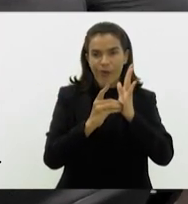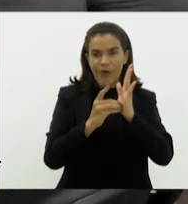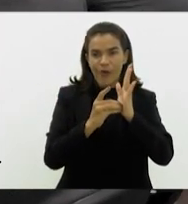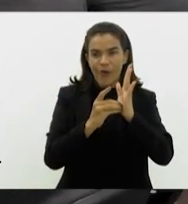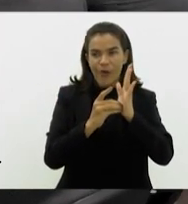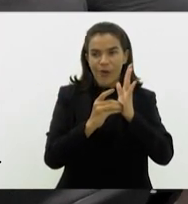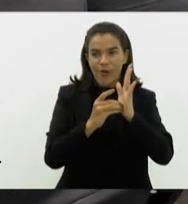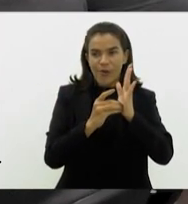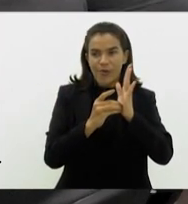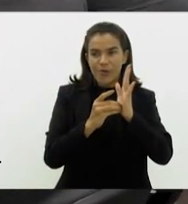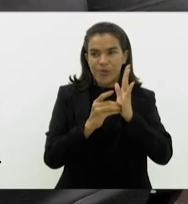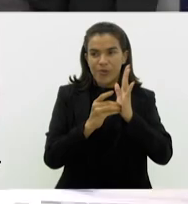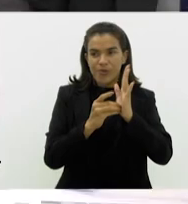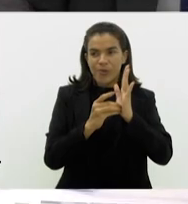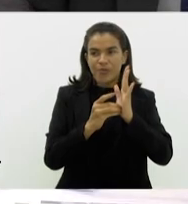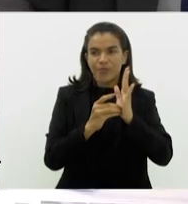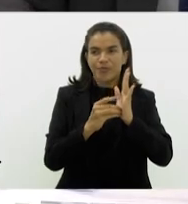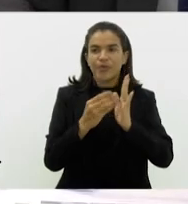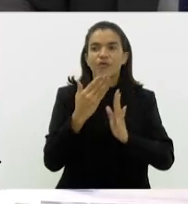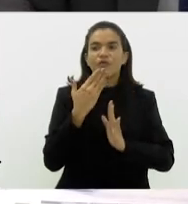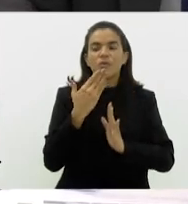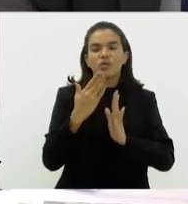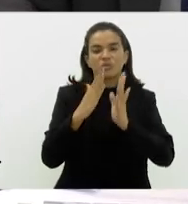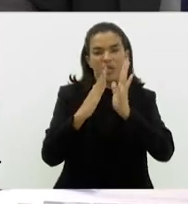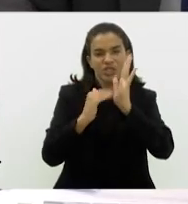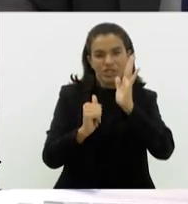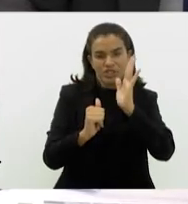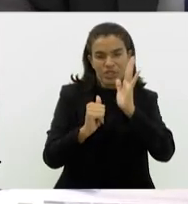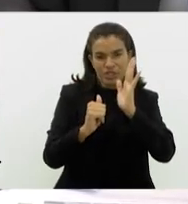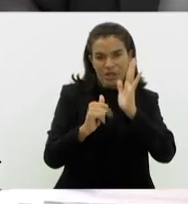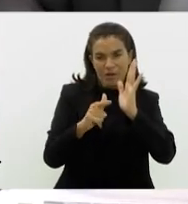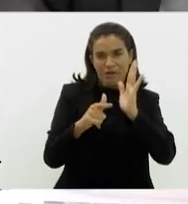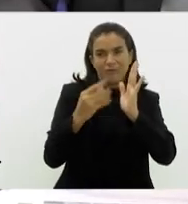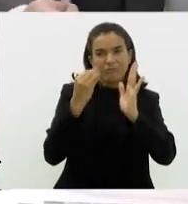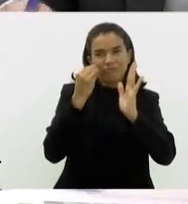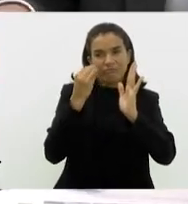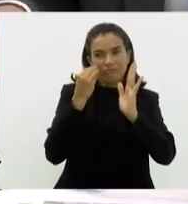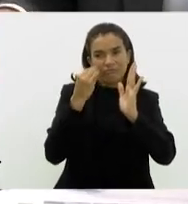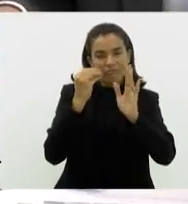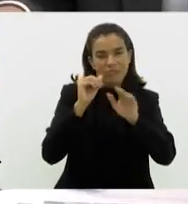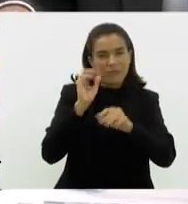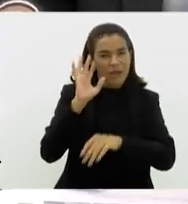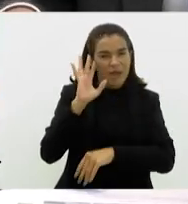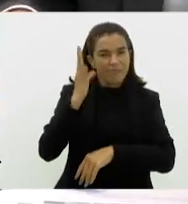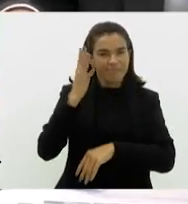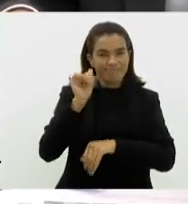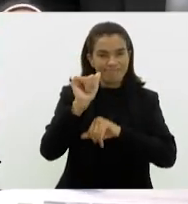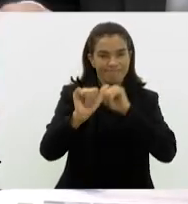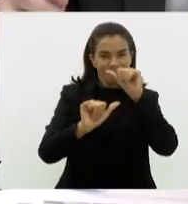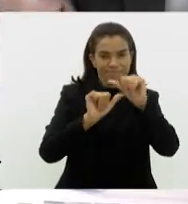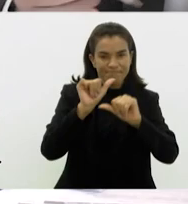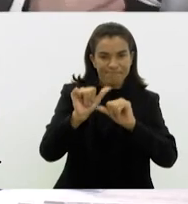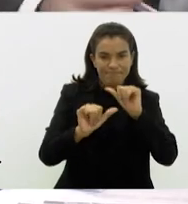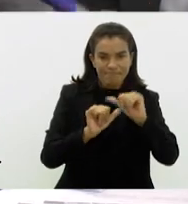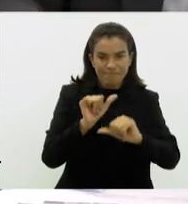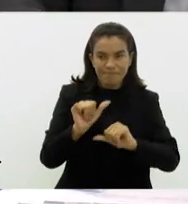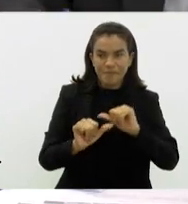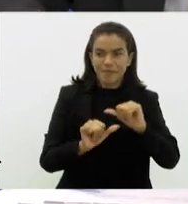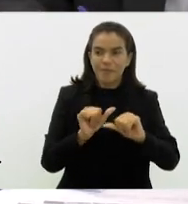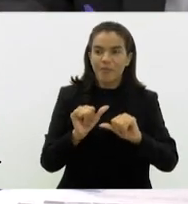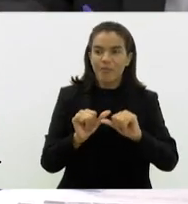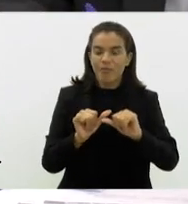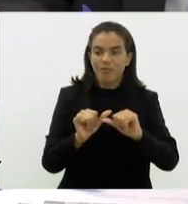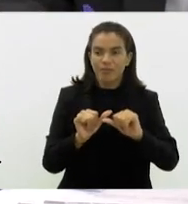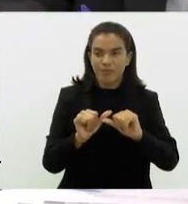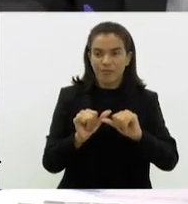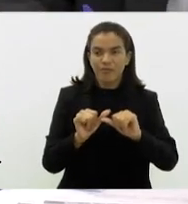Deputado, mas para o conjunto. Eu vou pedir para retirar o projeto, então, de pauta e vou tentar dar uma solução melhor e devolver. Mas eu queria. É pertinente